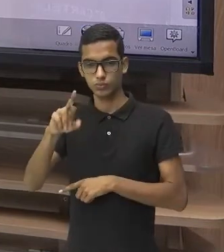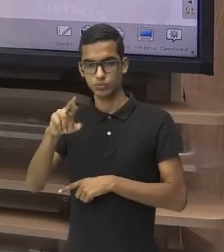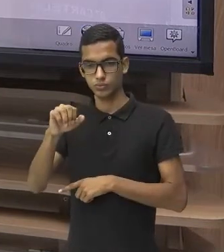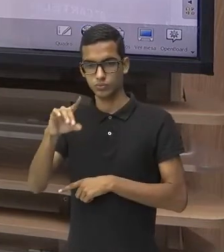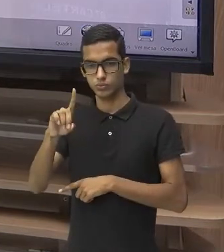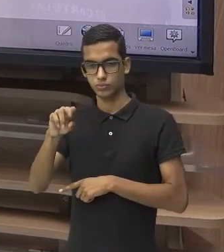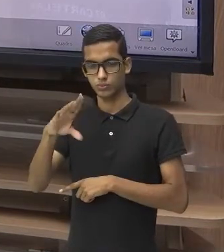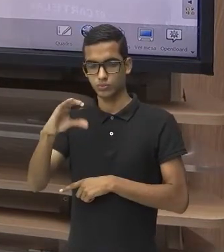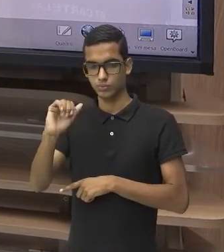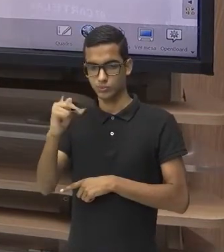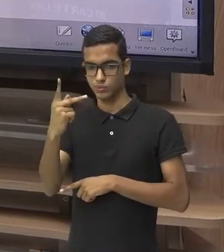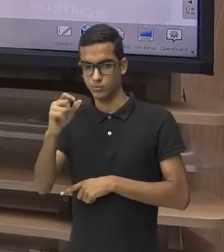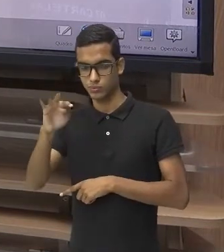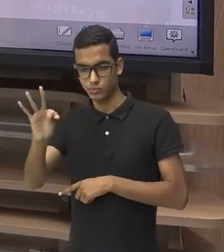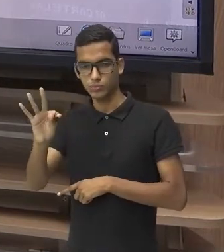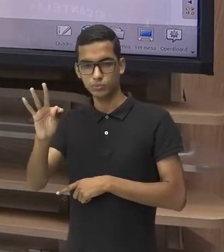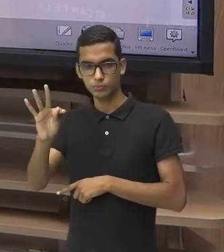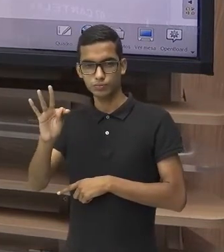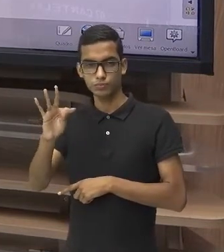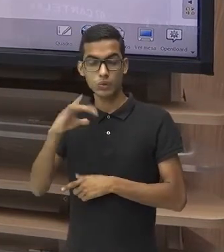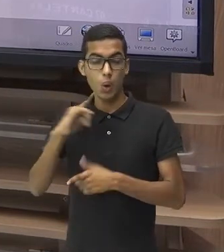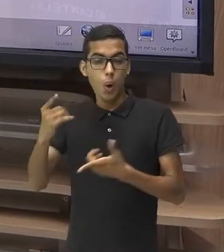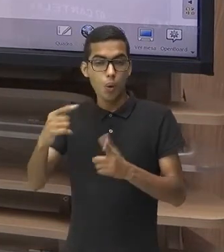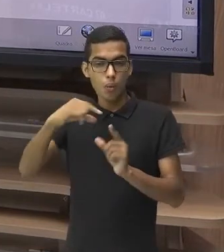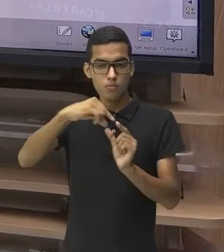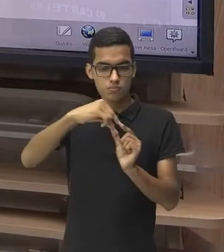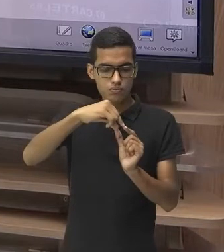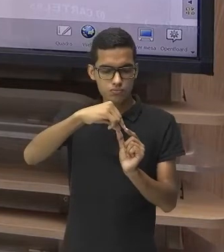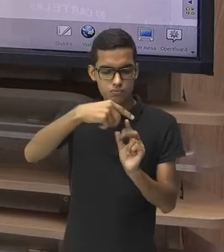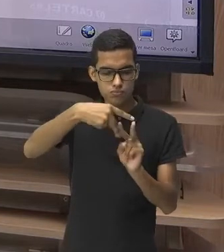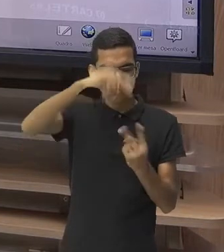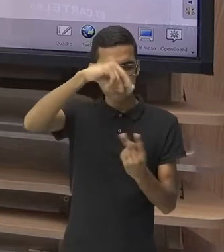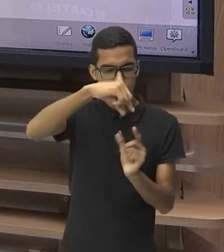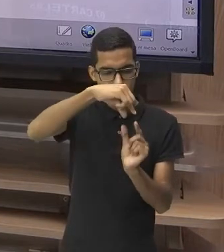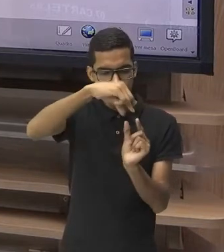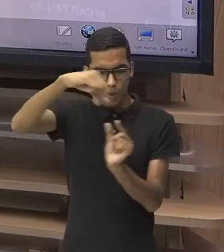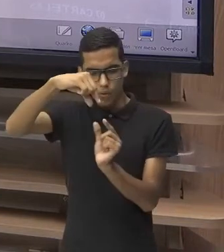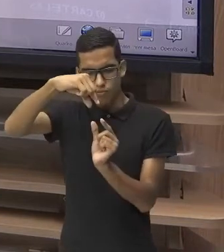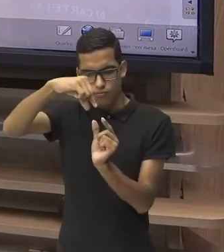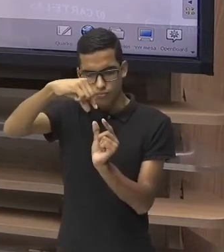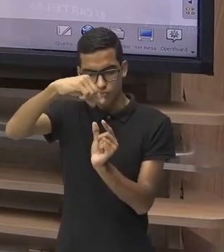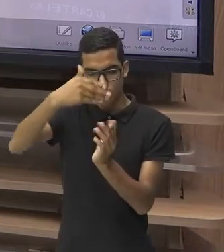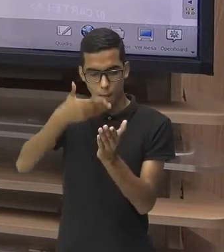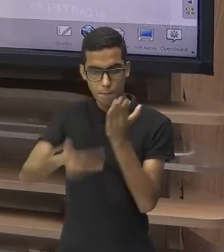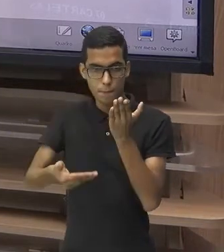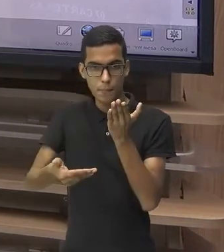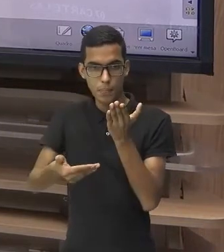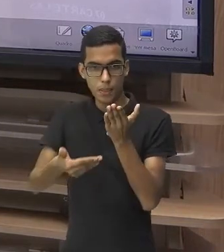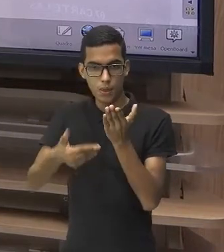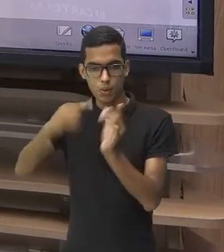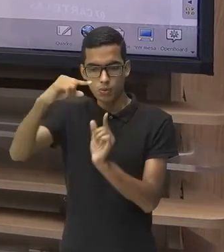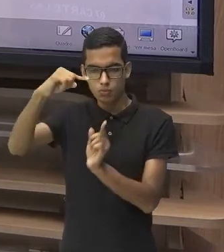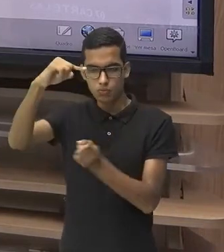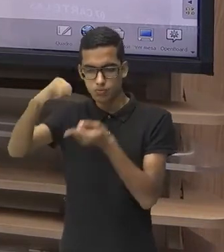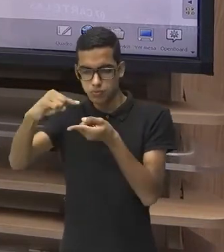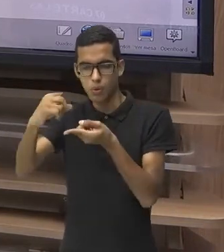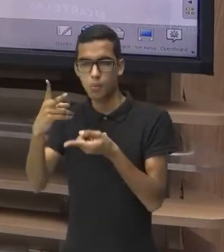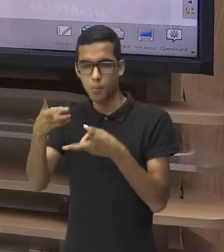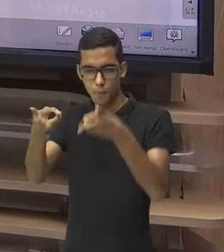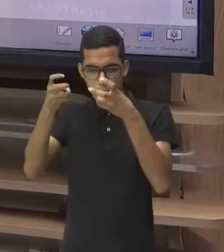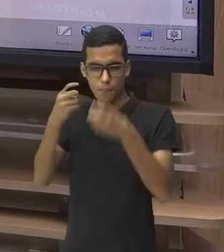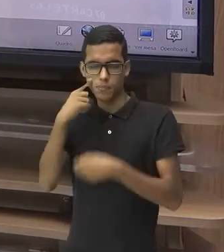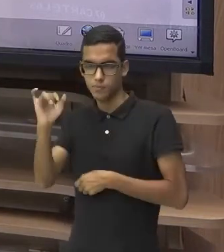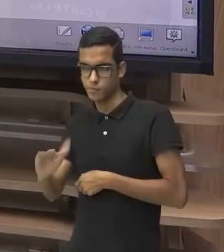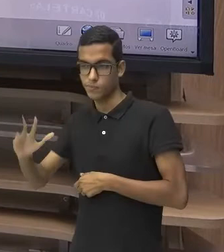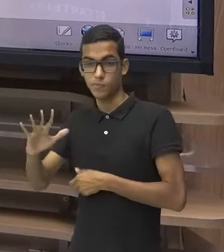aconteceu? A deleção, a retirada, a perda de um pedaço do cromossomo 5, e aí ele ficou mais curto, né? A gente observou aqui, ó, que